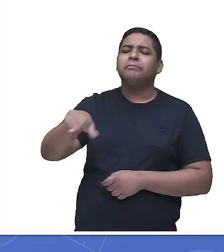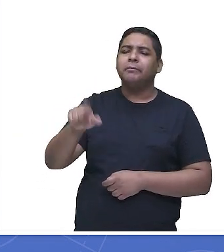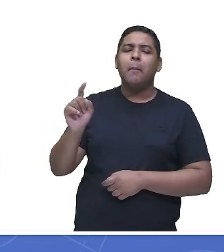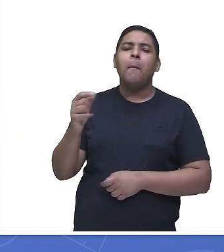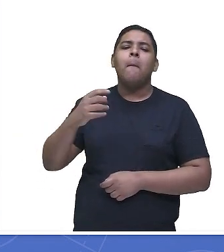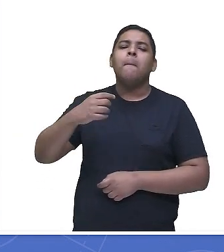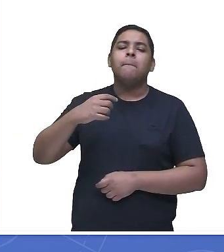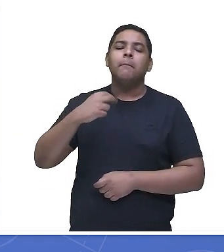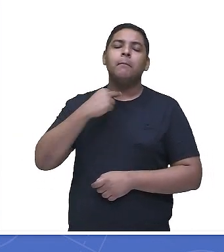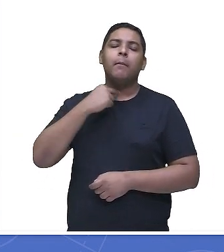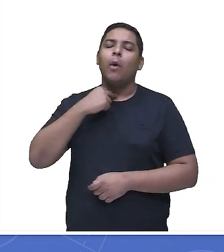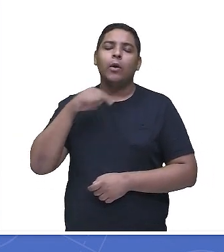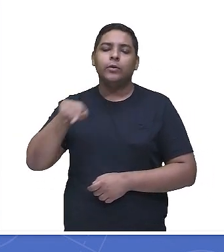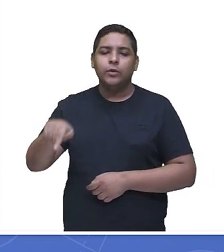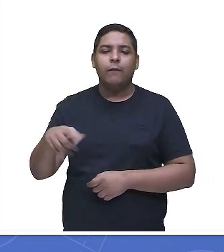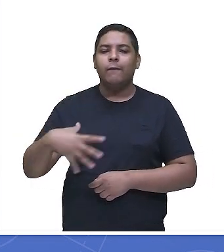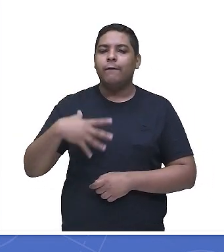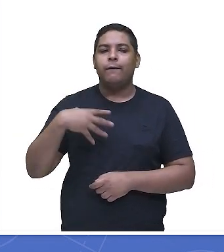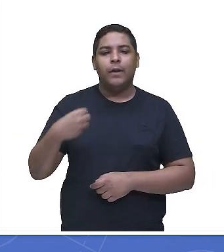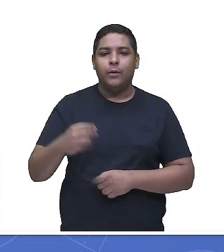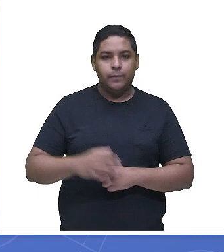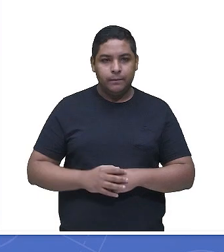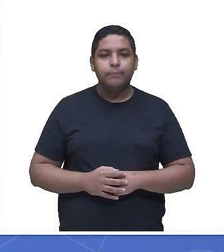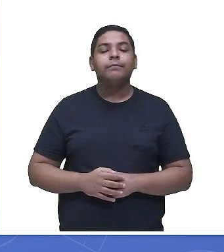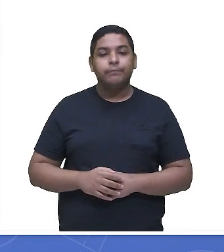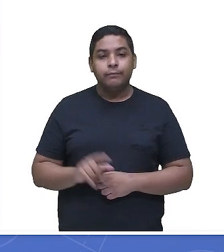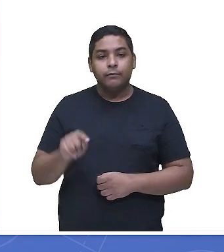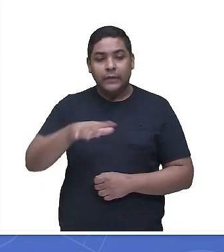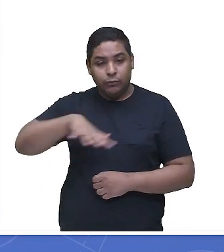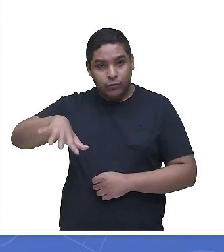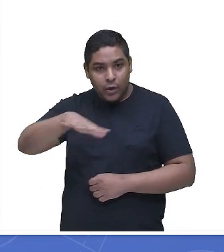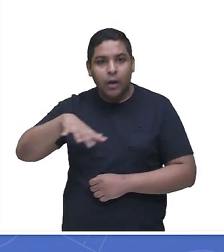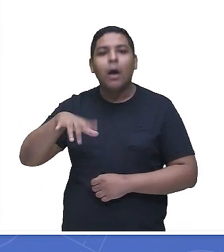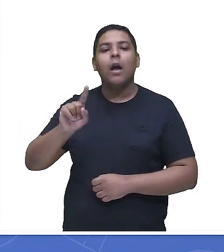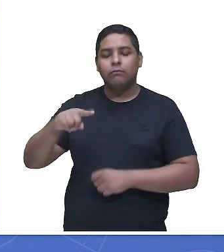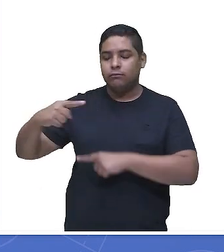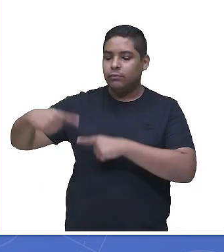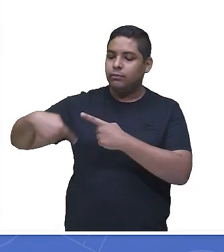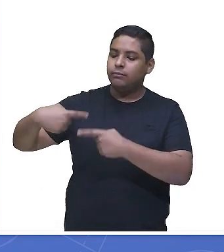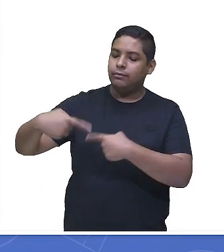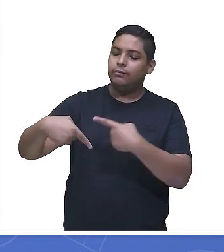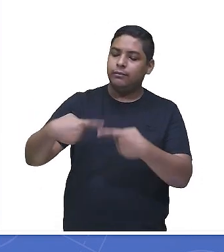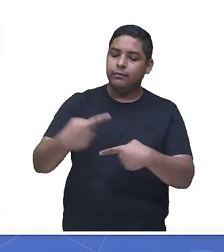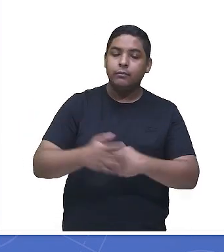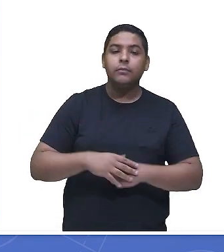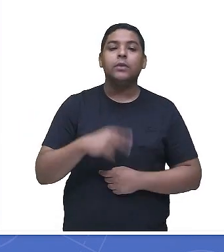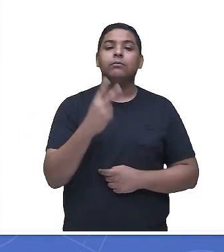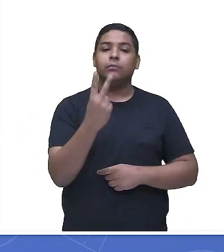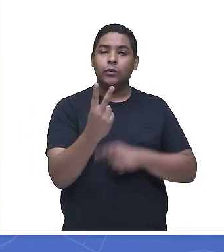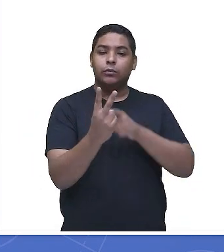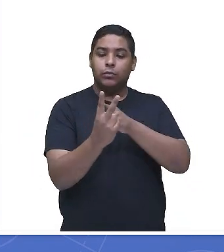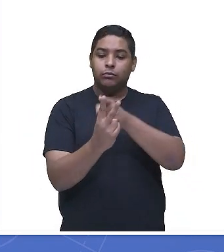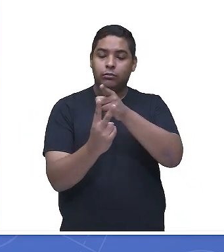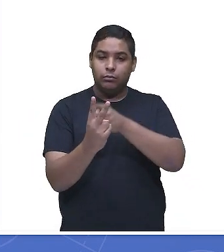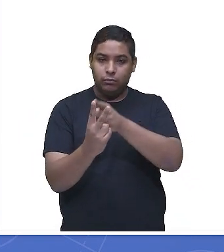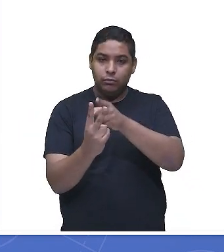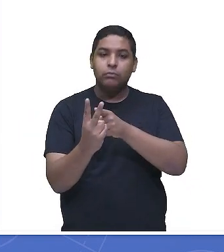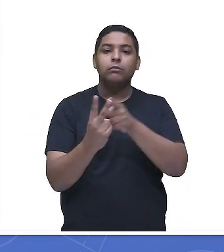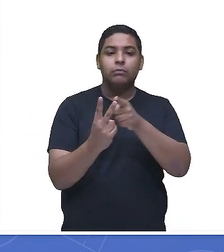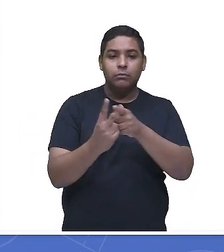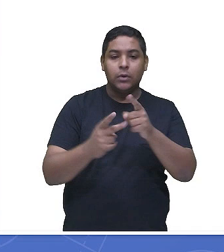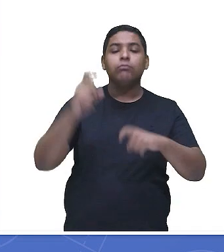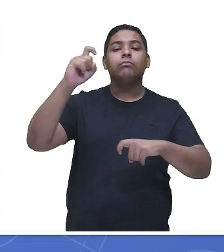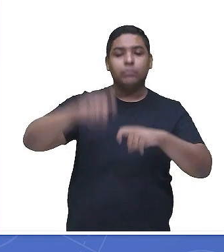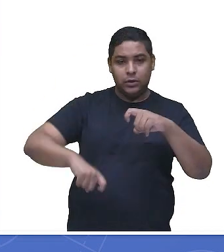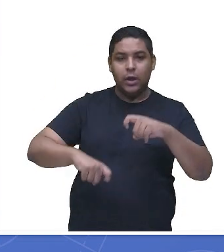No geral, os seres vivos, eles se reproduzem. E eu tenho duas formas de reprodução, assexuada